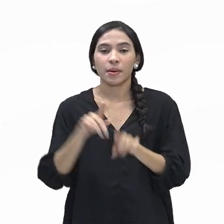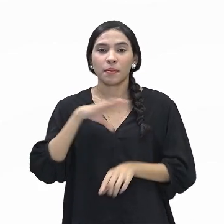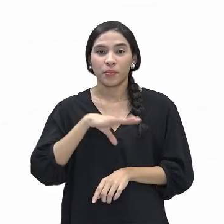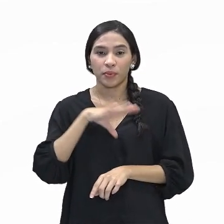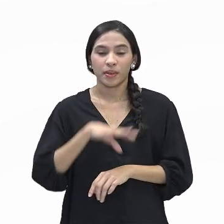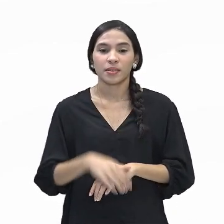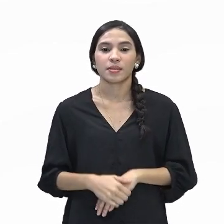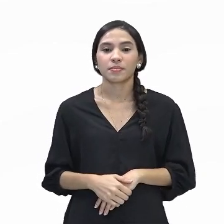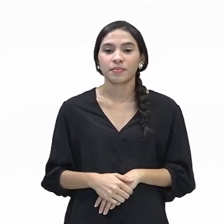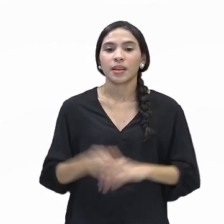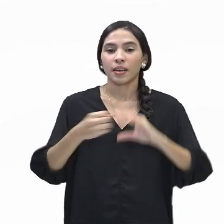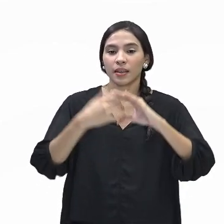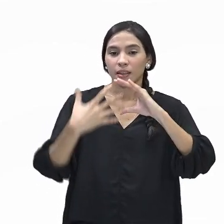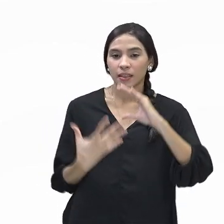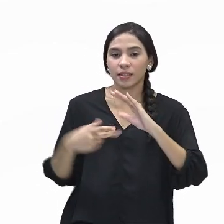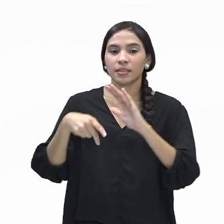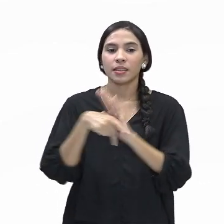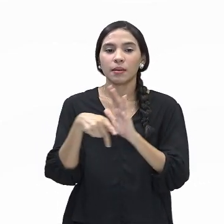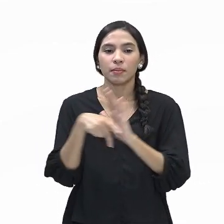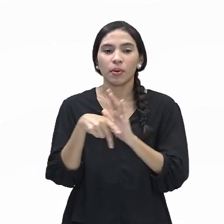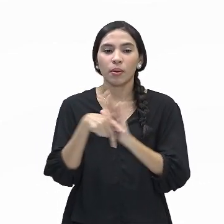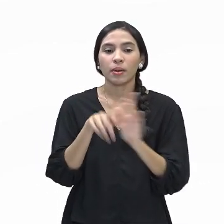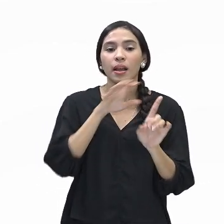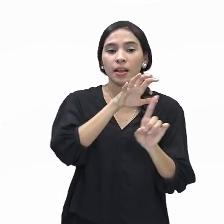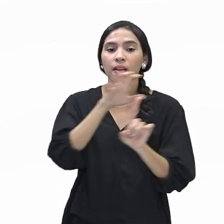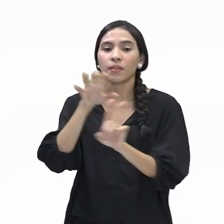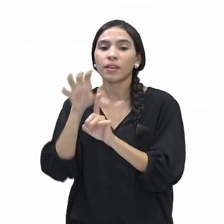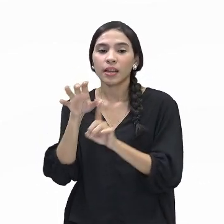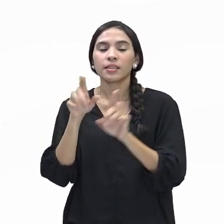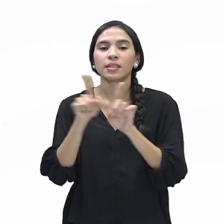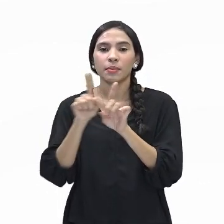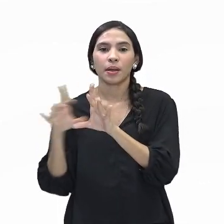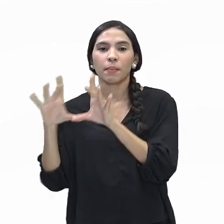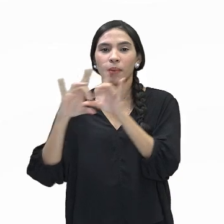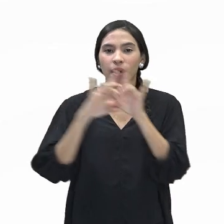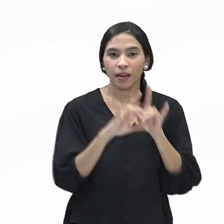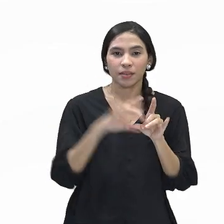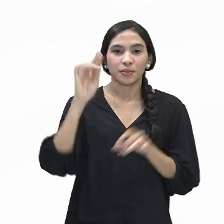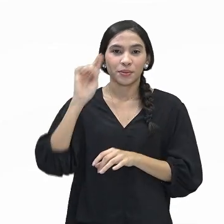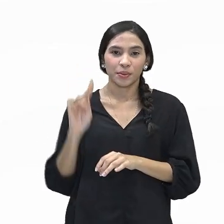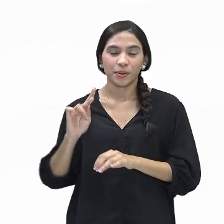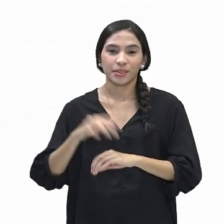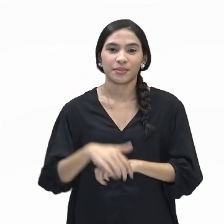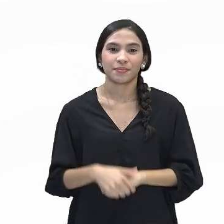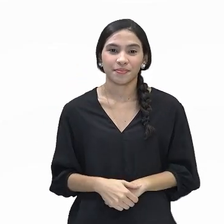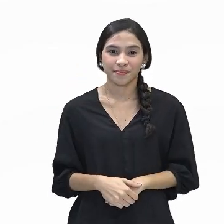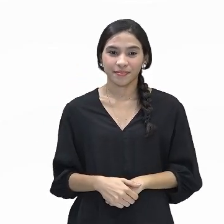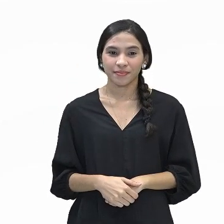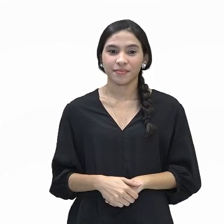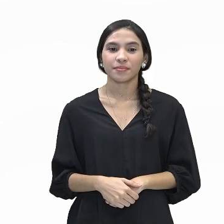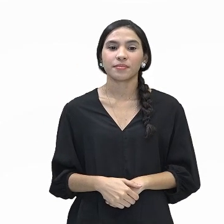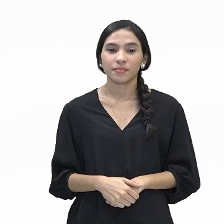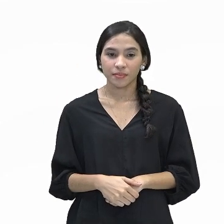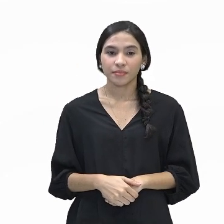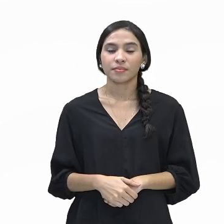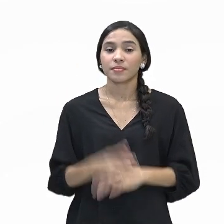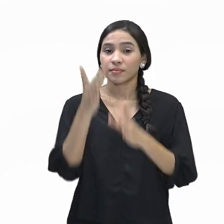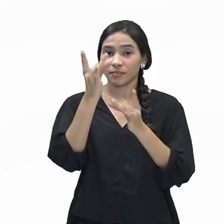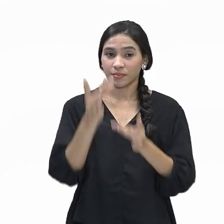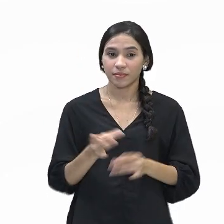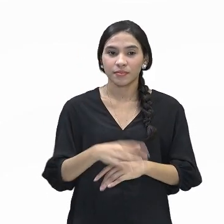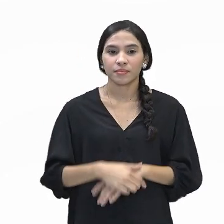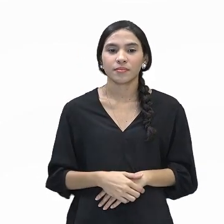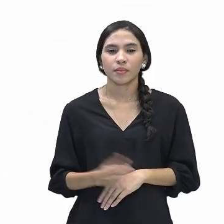portuguesa, suas características, influências e seus respectivos contextos históricos.